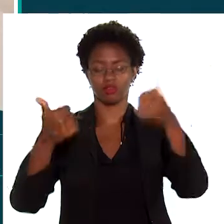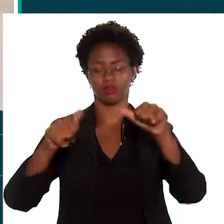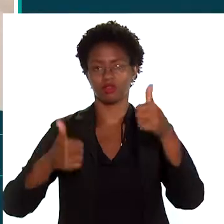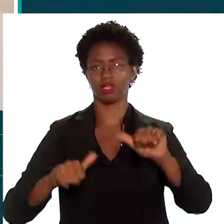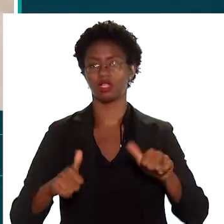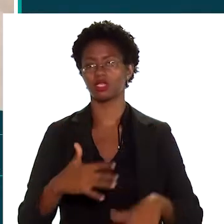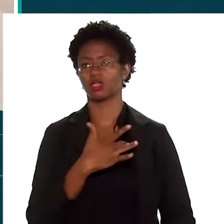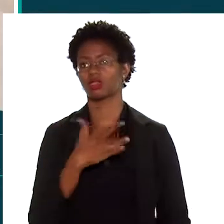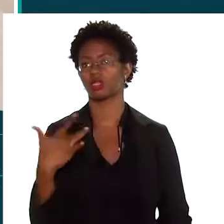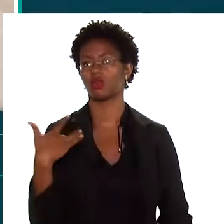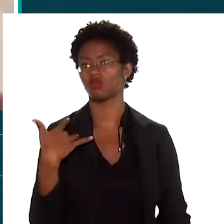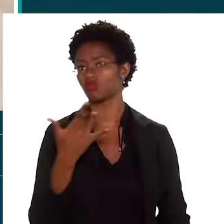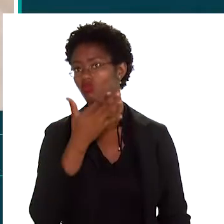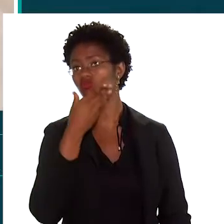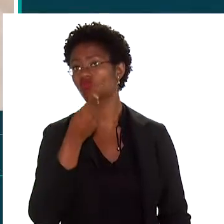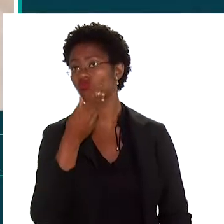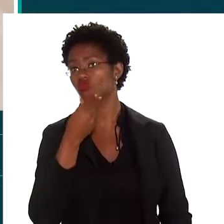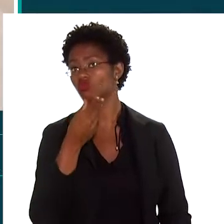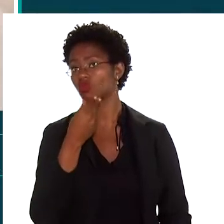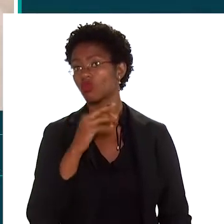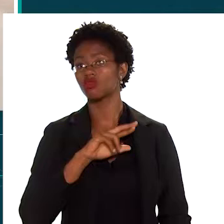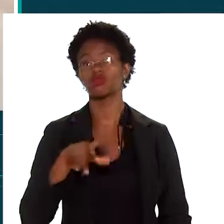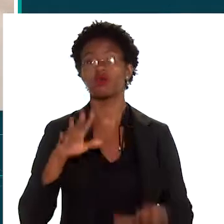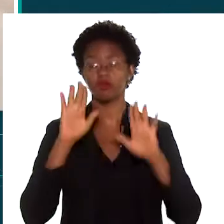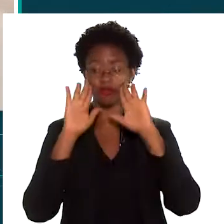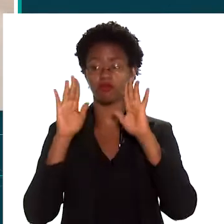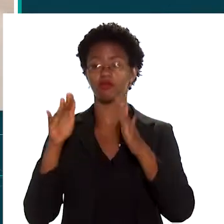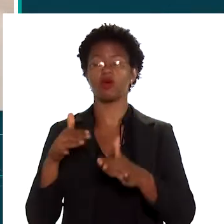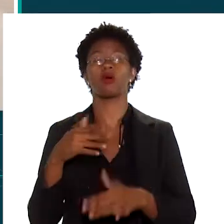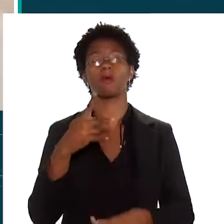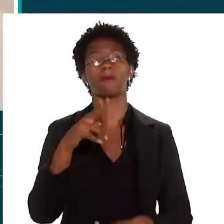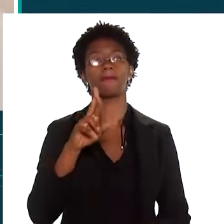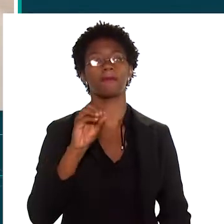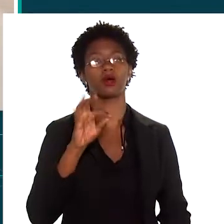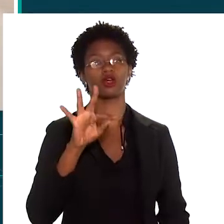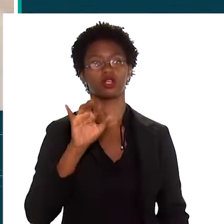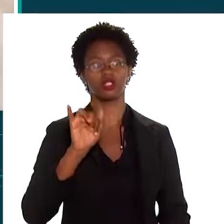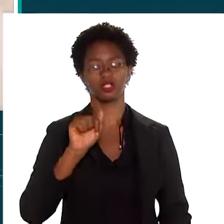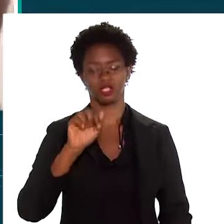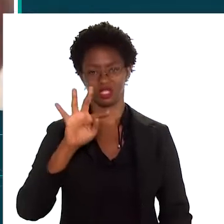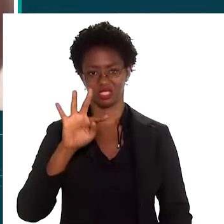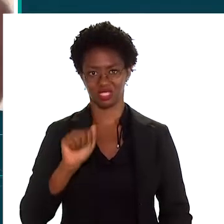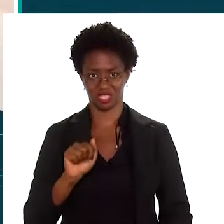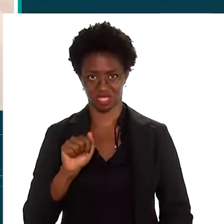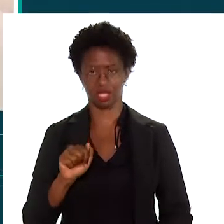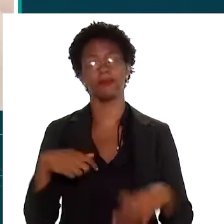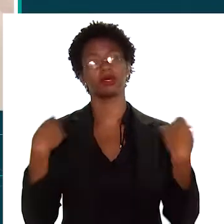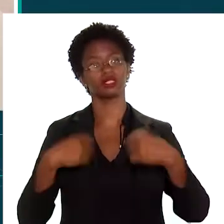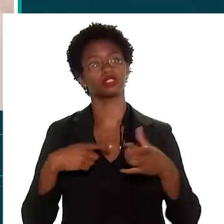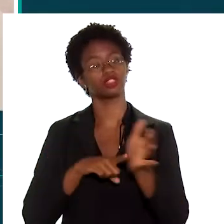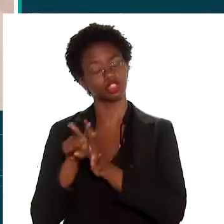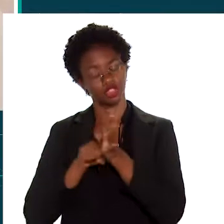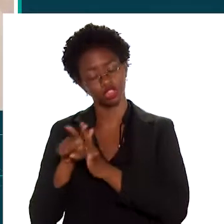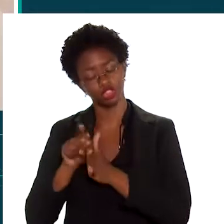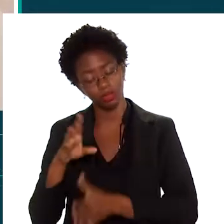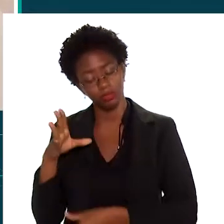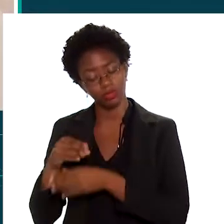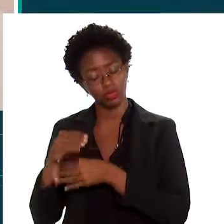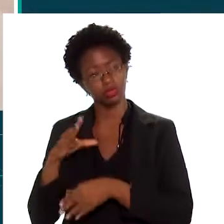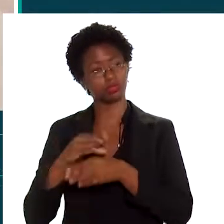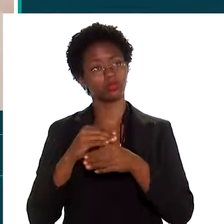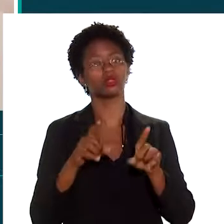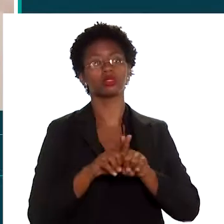essa avaliação da saúde do homem, ou seja, a gente não tem um foco só na próstata, é importante ter exames complementares, é importante ter